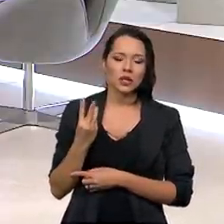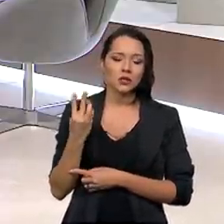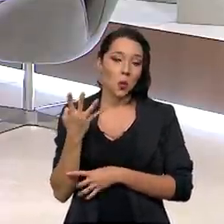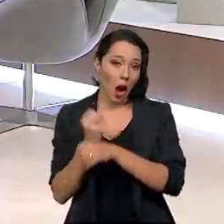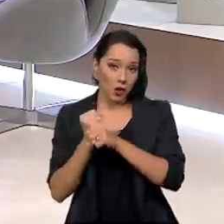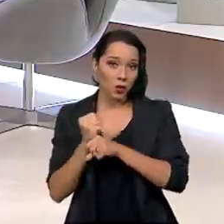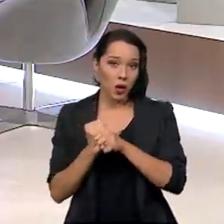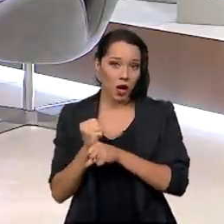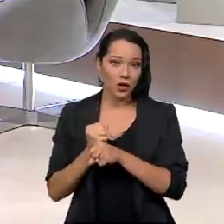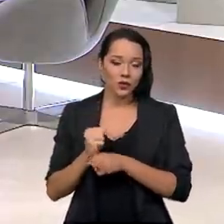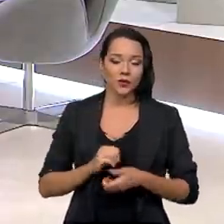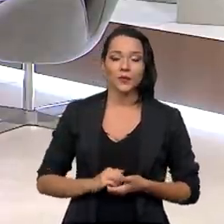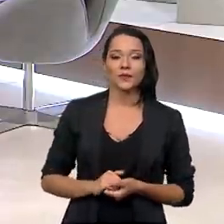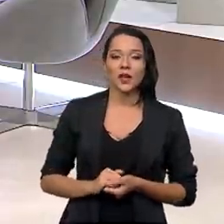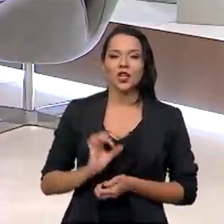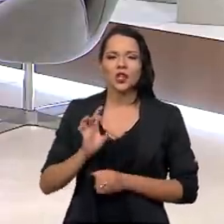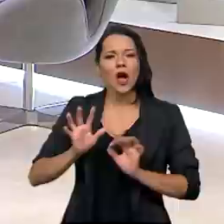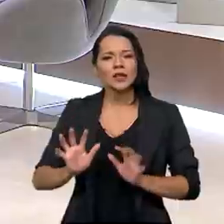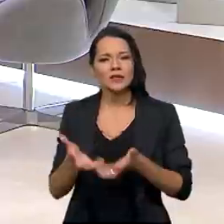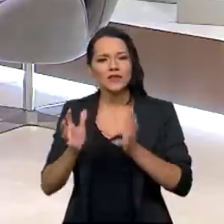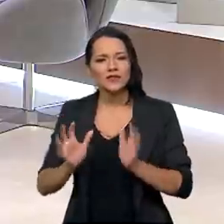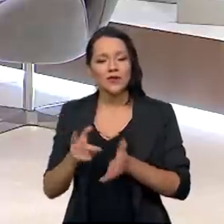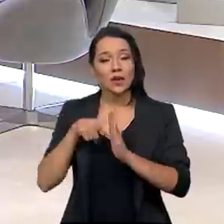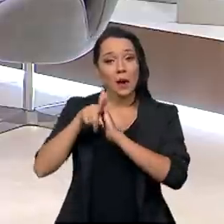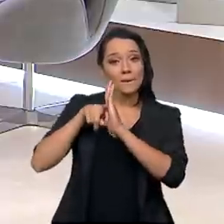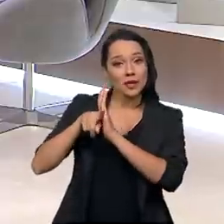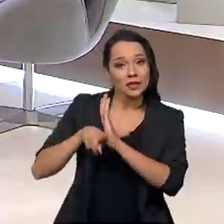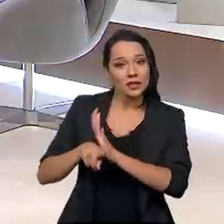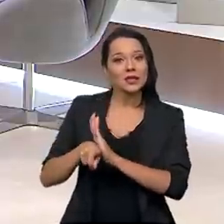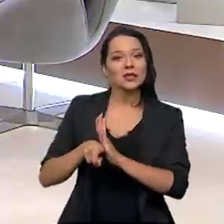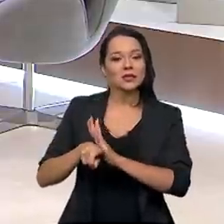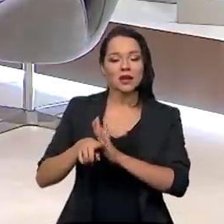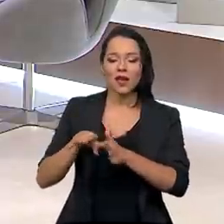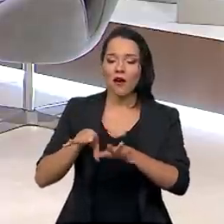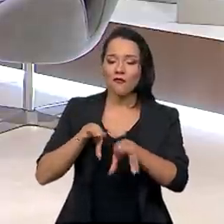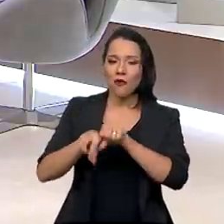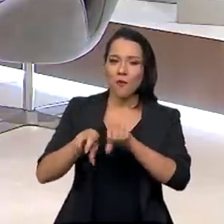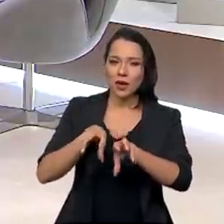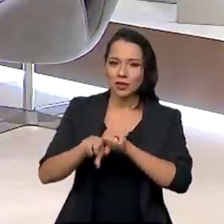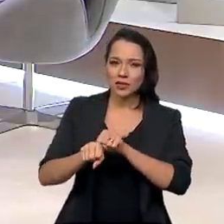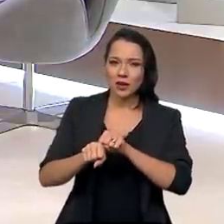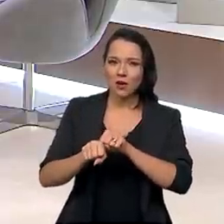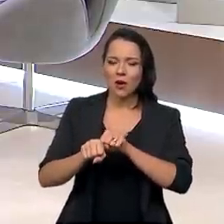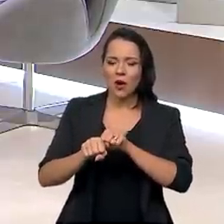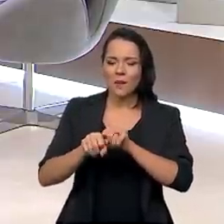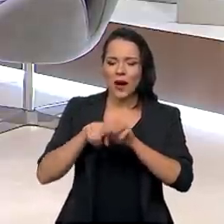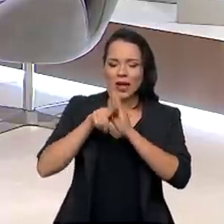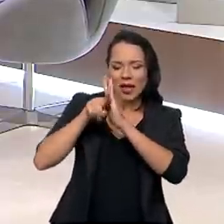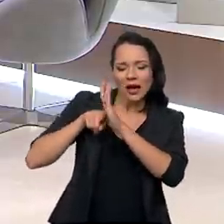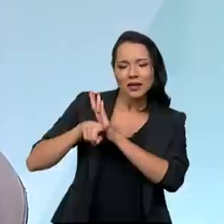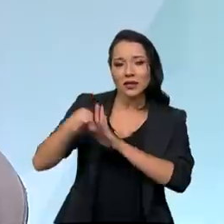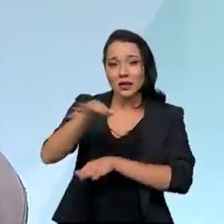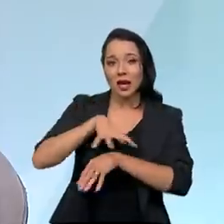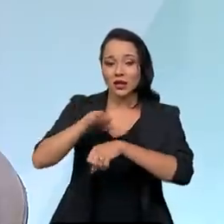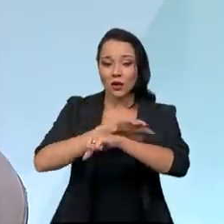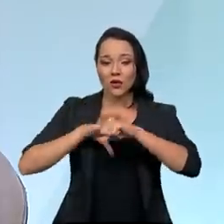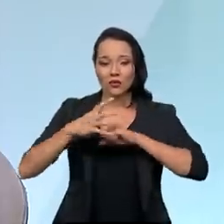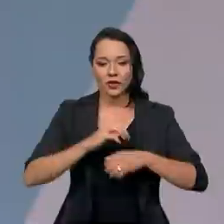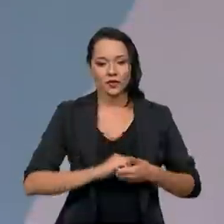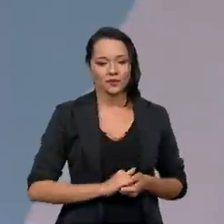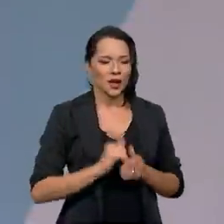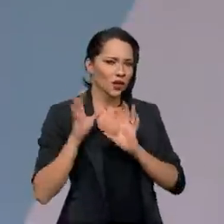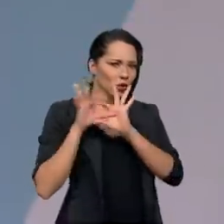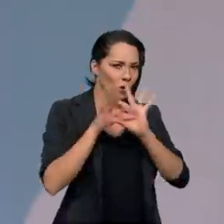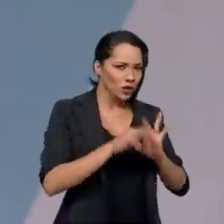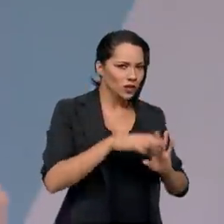anos, só incentivando a pesquisa e alta formação em Covid-19. No contexto